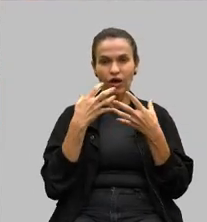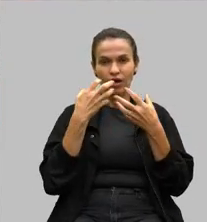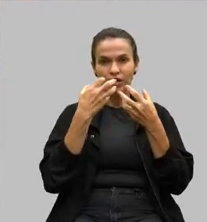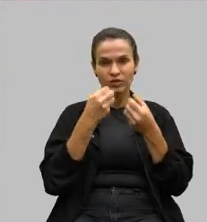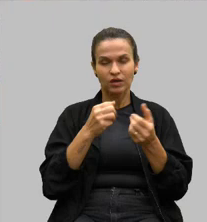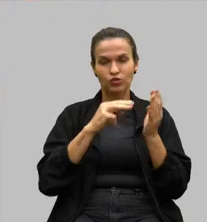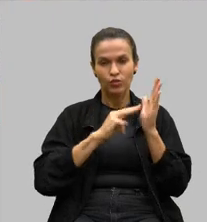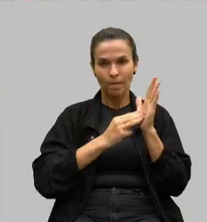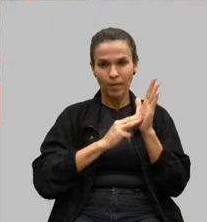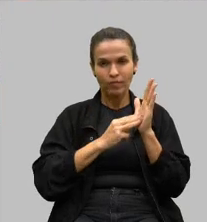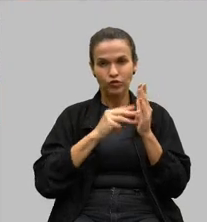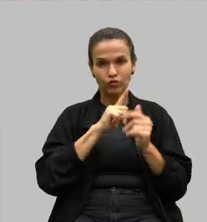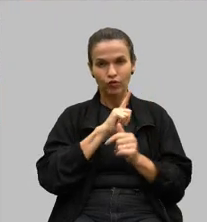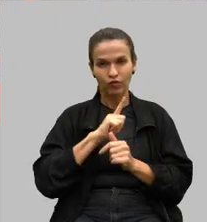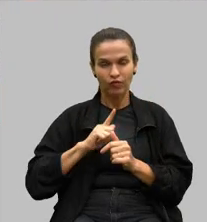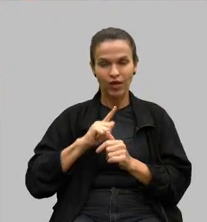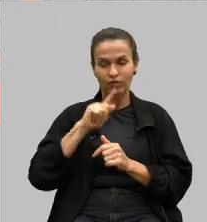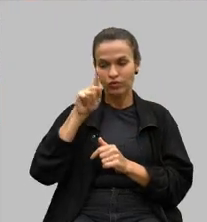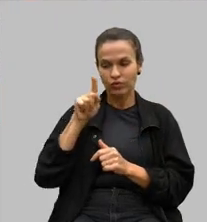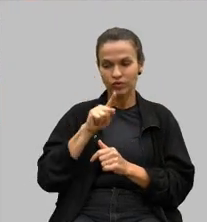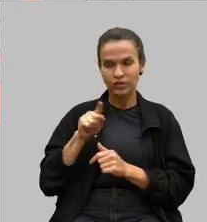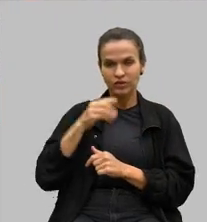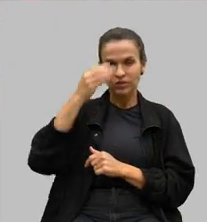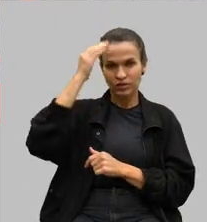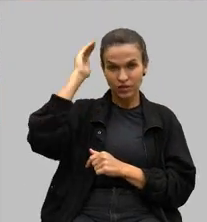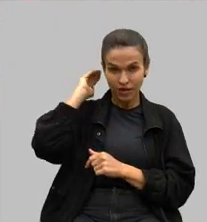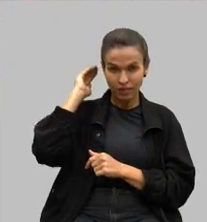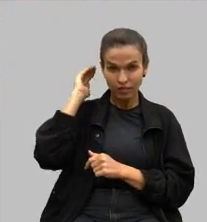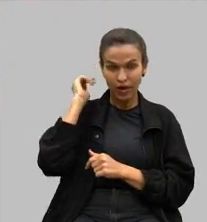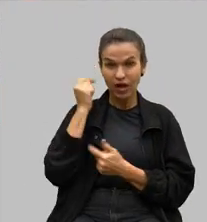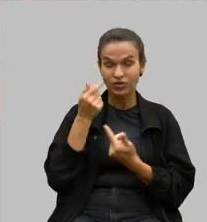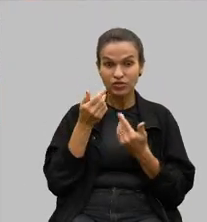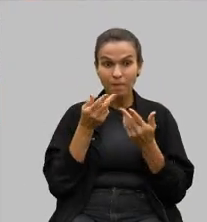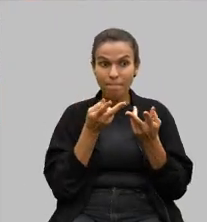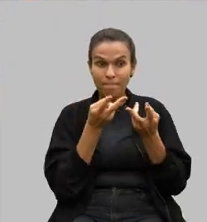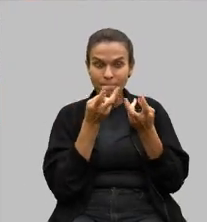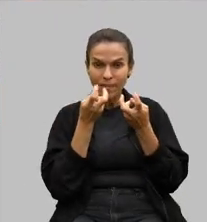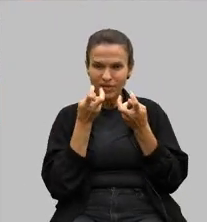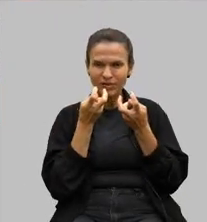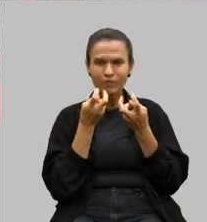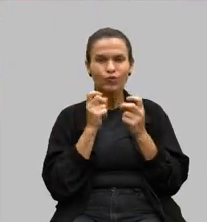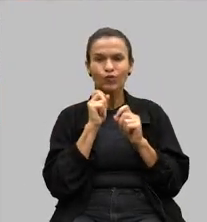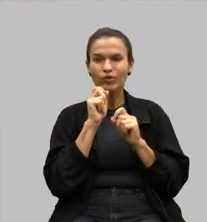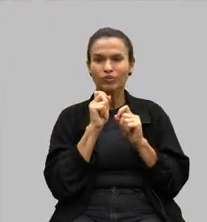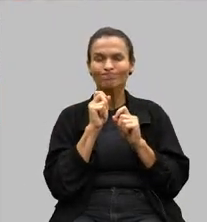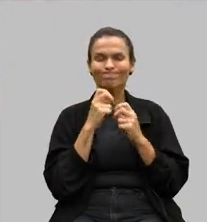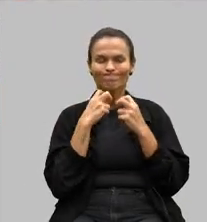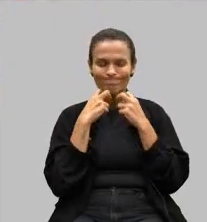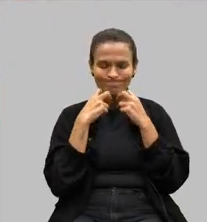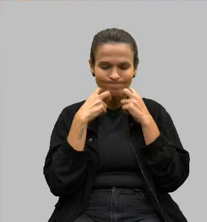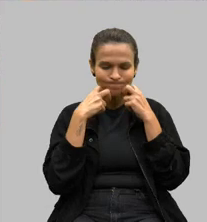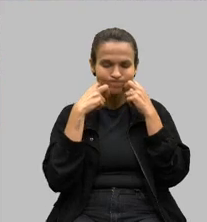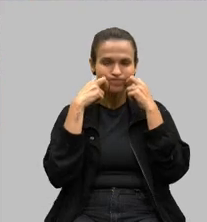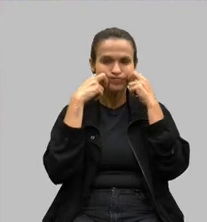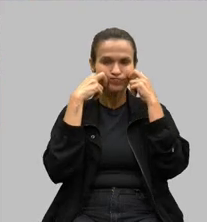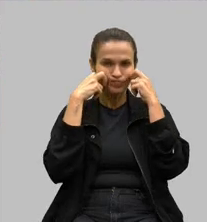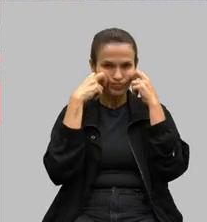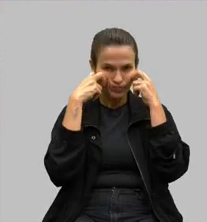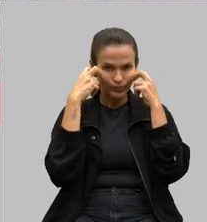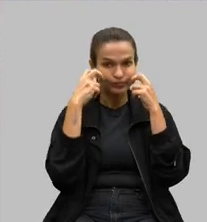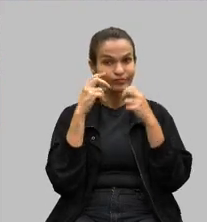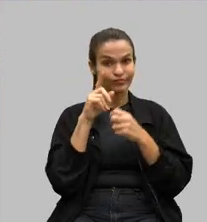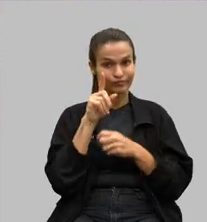membros do governo Zema então a gente tá diante de uma grande vergonha é uma grande